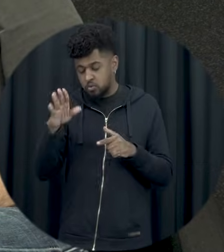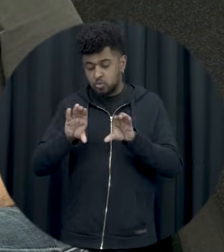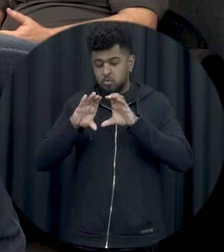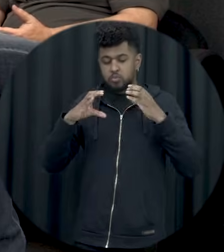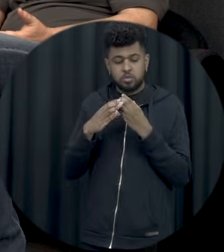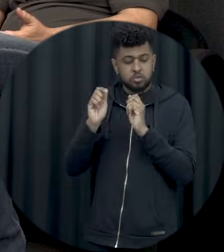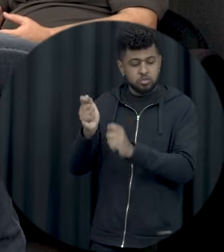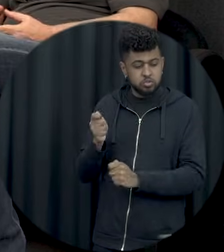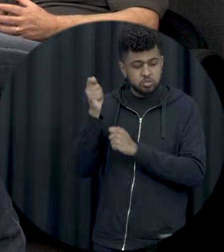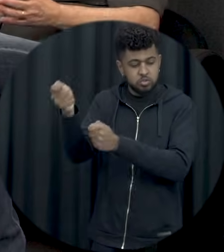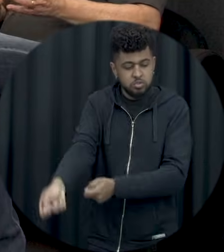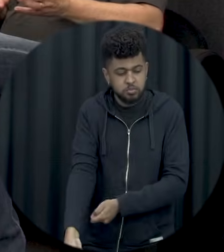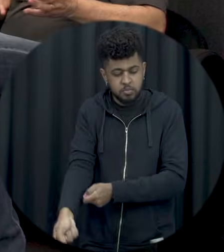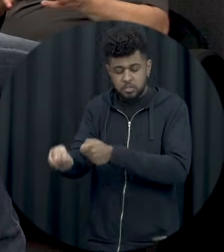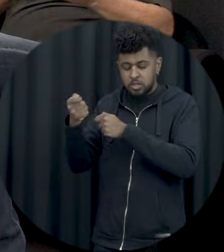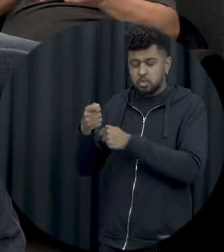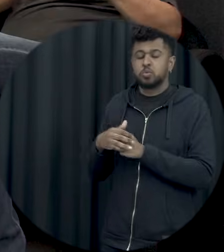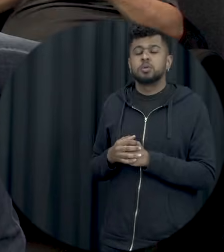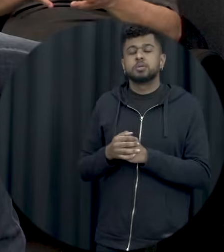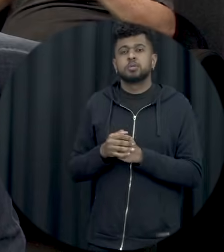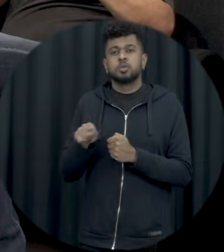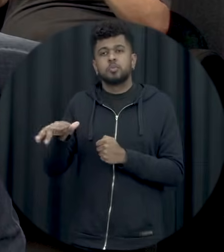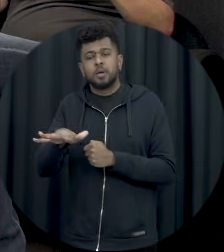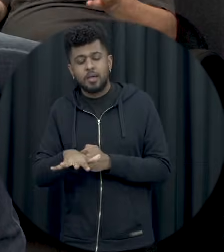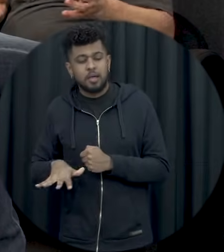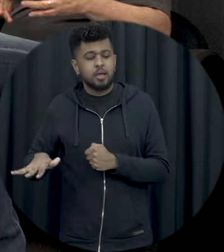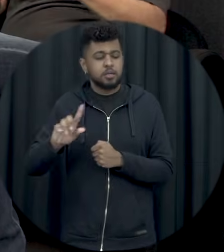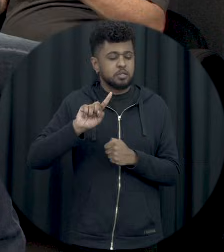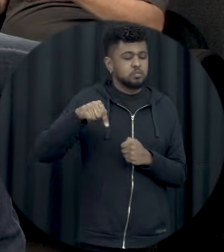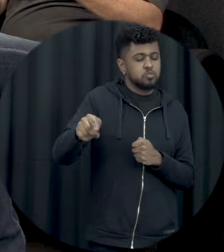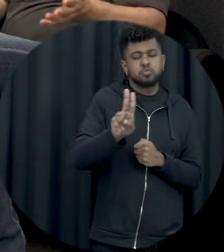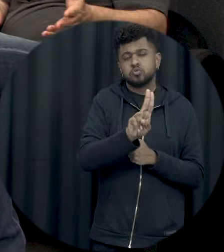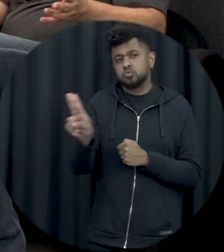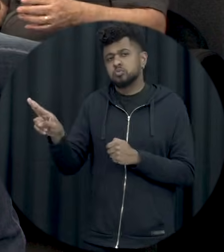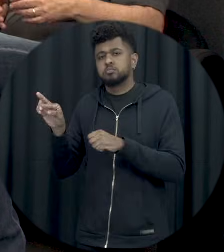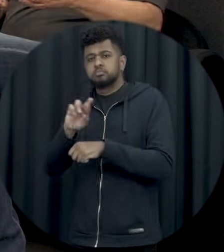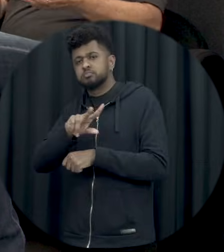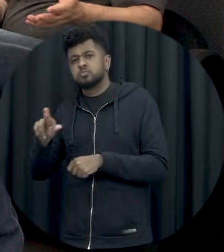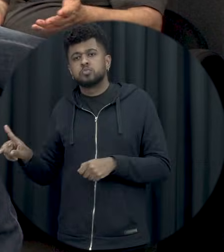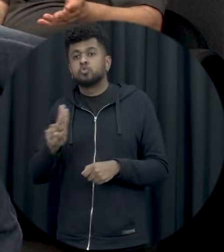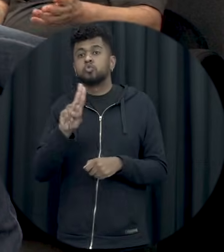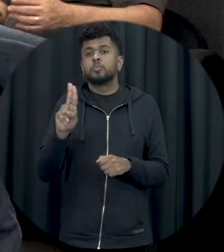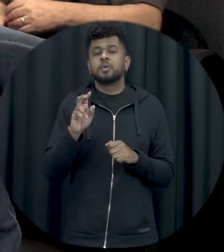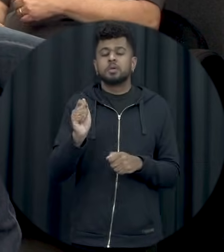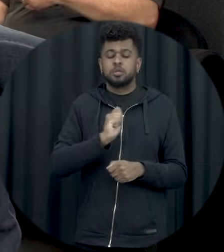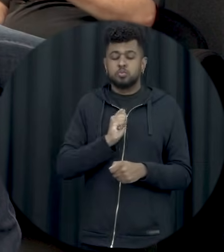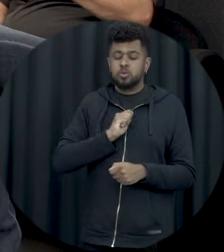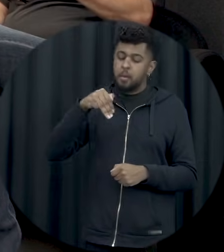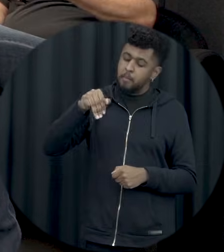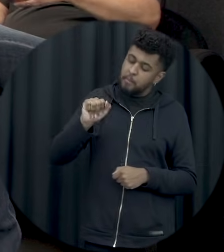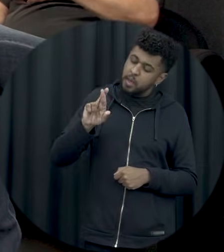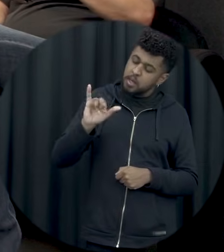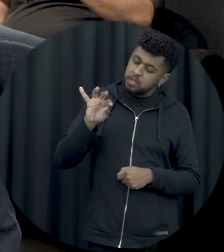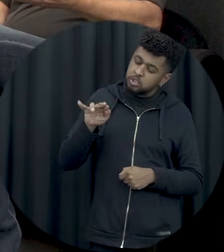de pescadores de mar. Então, é uma área que depois pegou o nome em vários lugares de antropologia marítima, antropologia da pesca. Mas tem gente